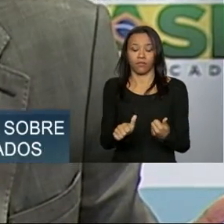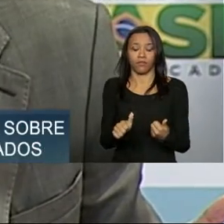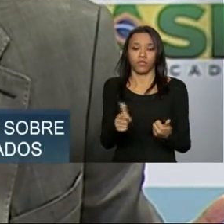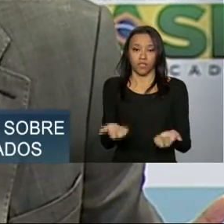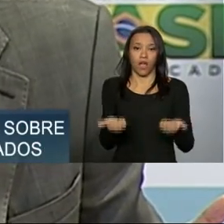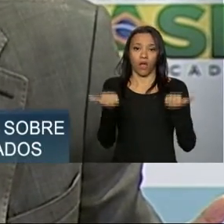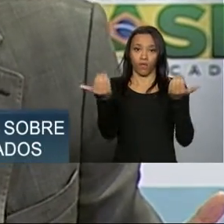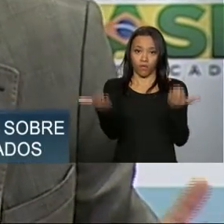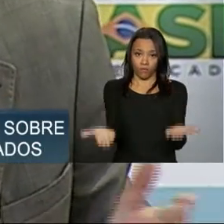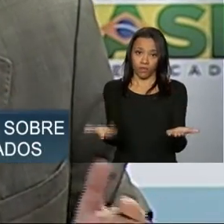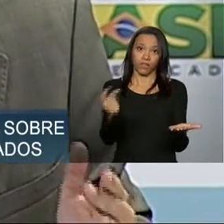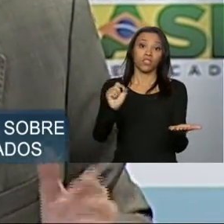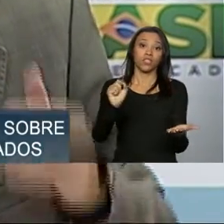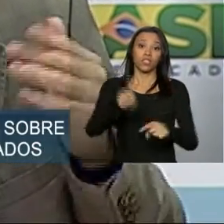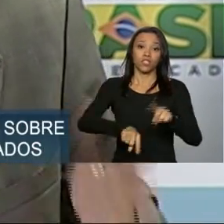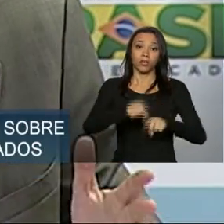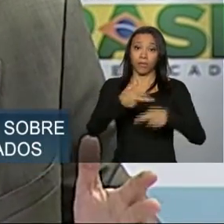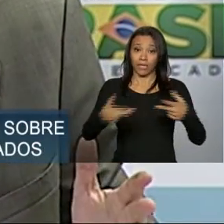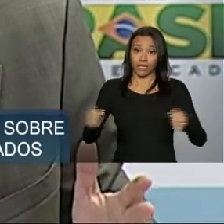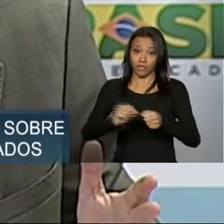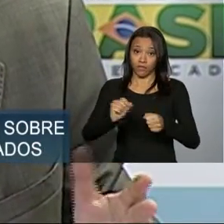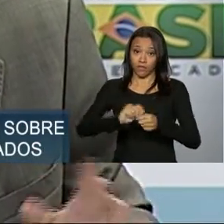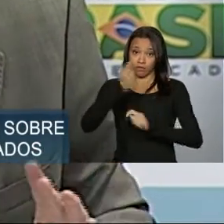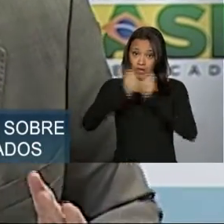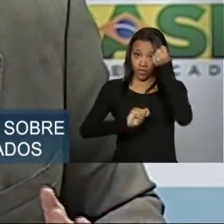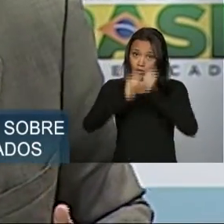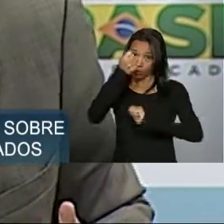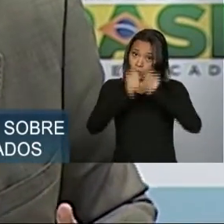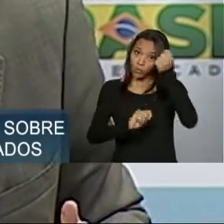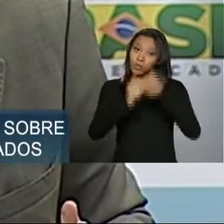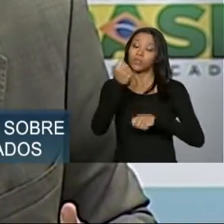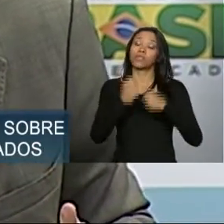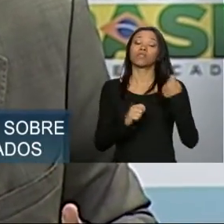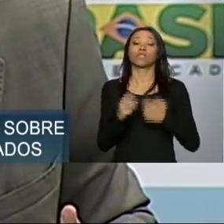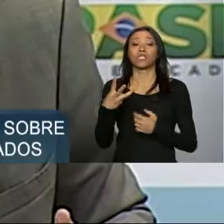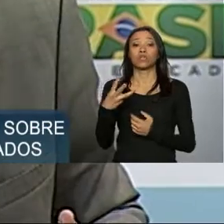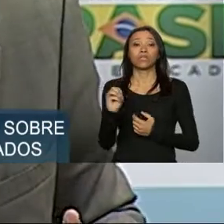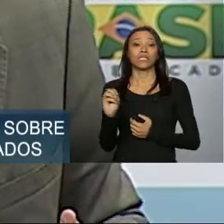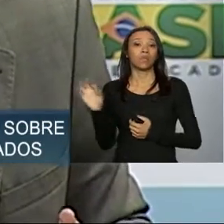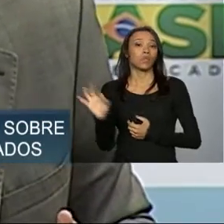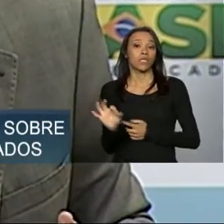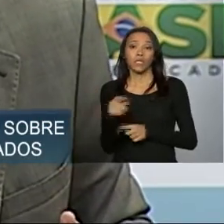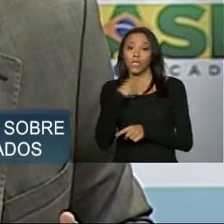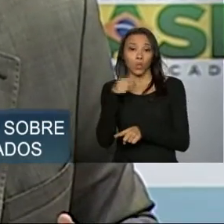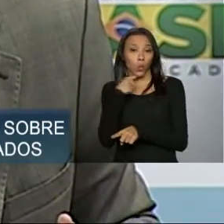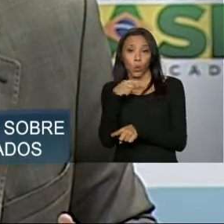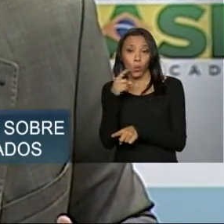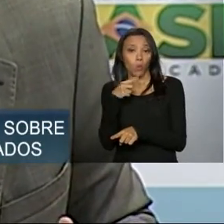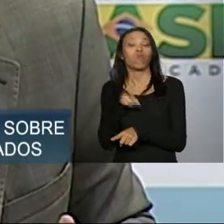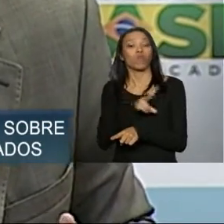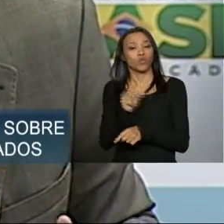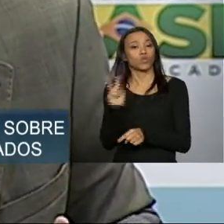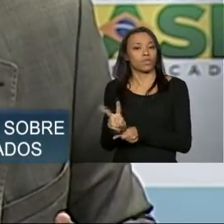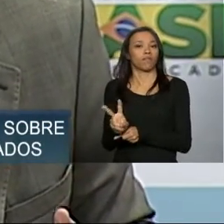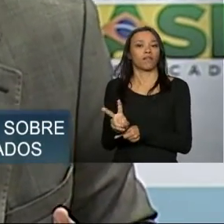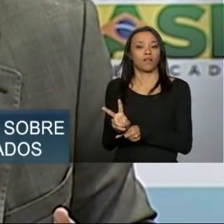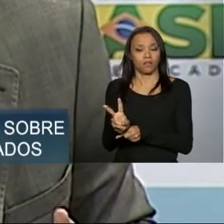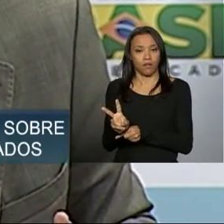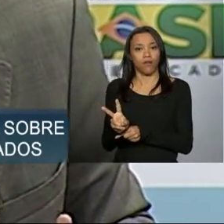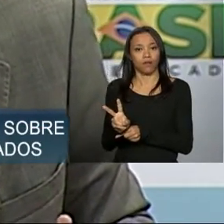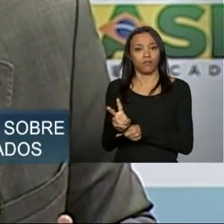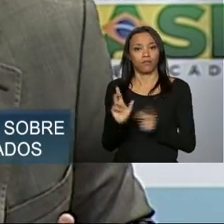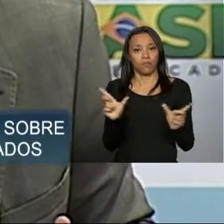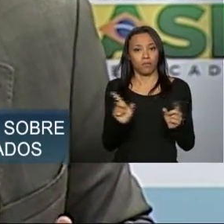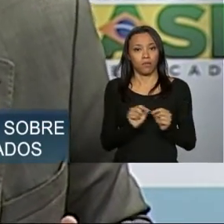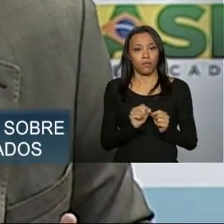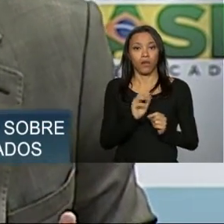produtos industriais, né, e 70% do mercado. E os 30% que não participam? Continuam sendo fiscalizados pela Anvisa. Não